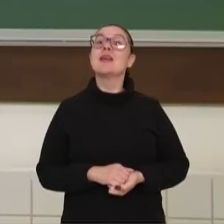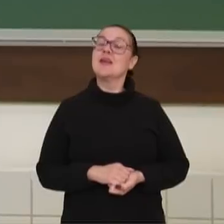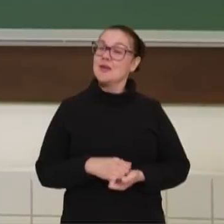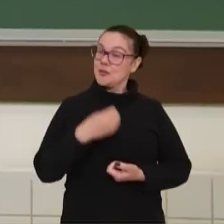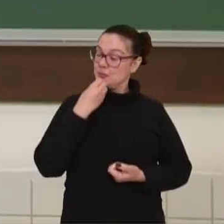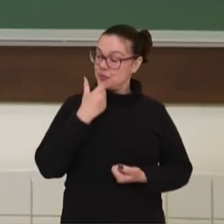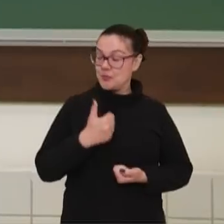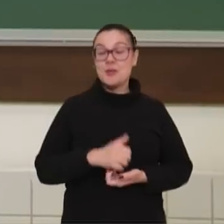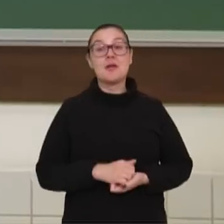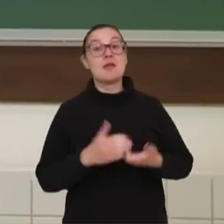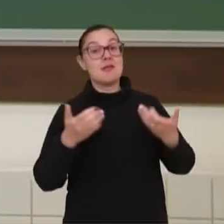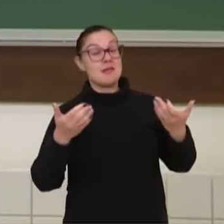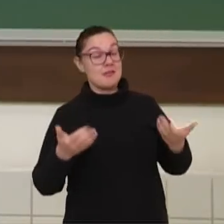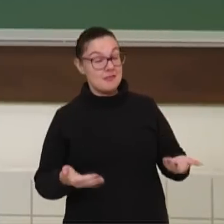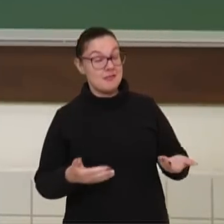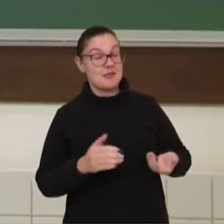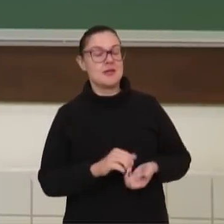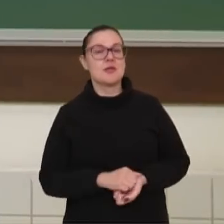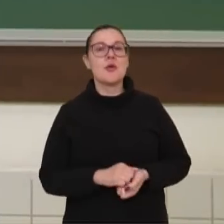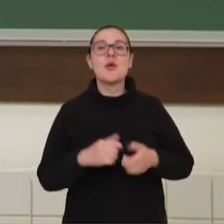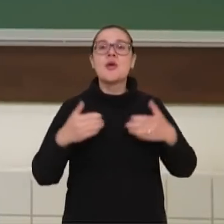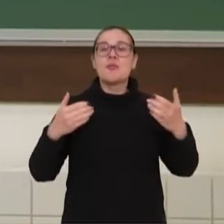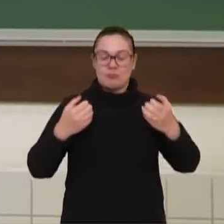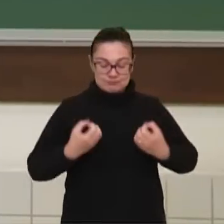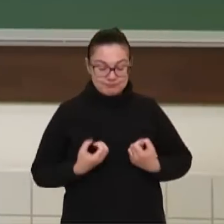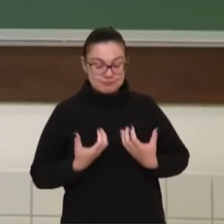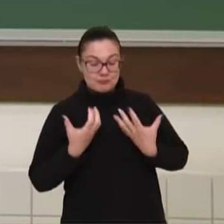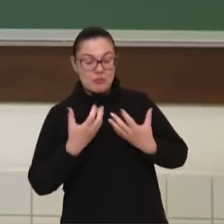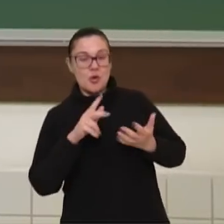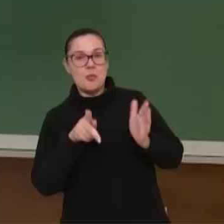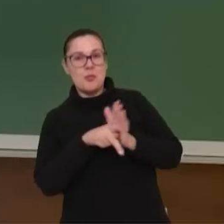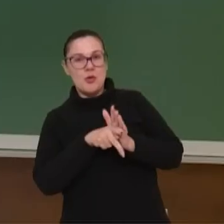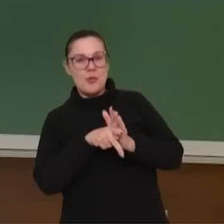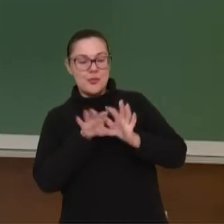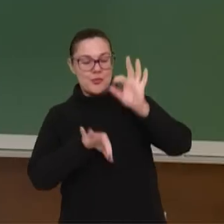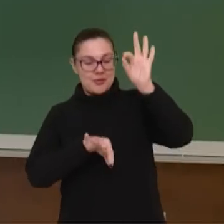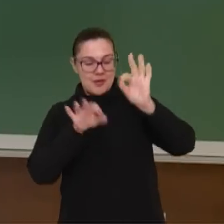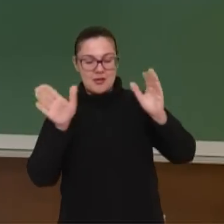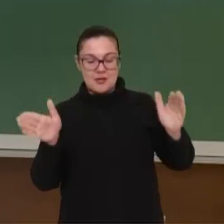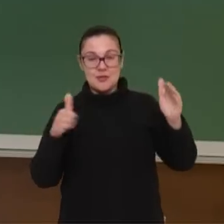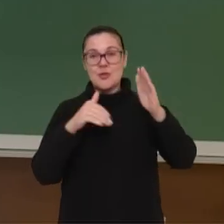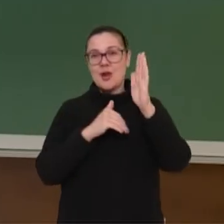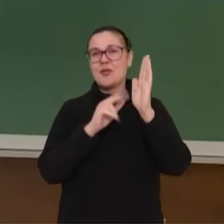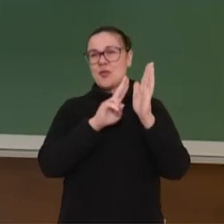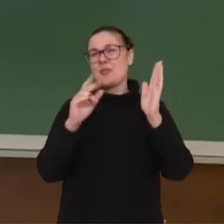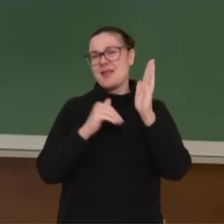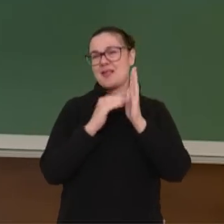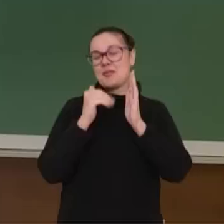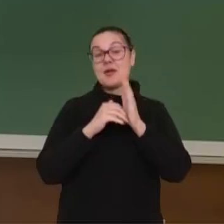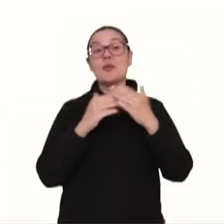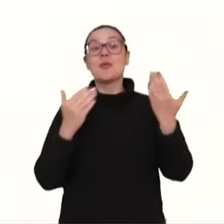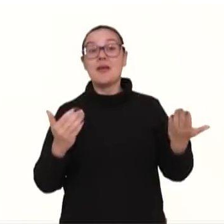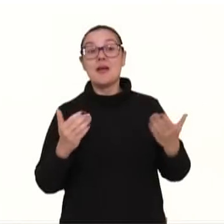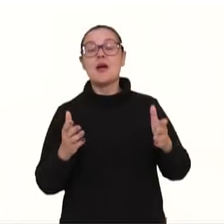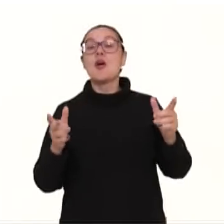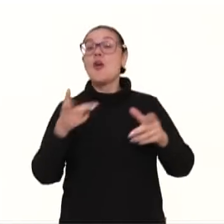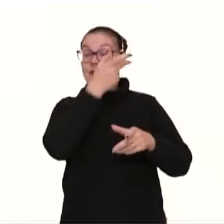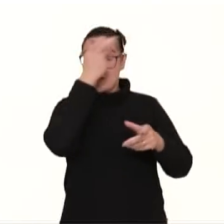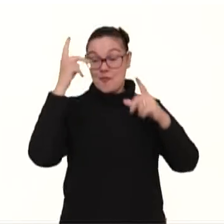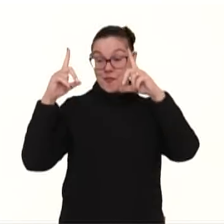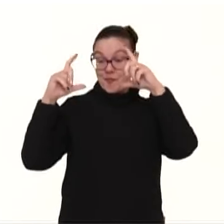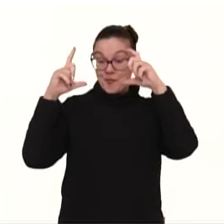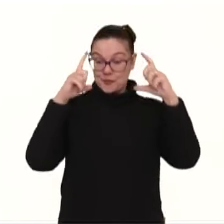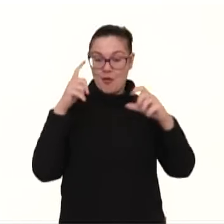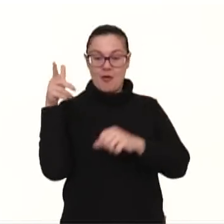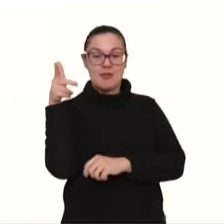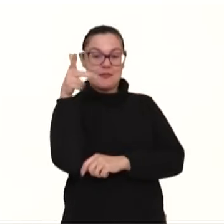Muito bem. Então, em que foi inspirado o nome do teatro lambe-lambe? Foi inspirado nos